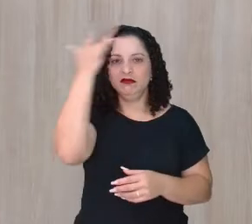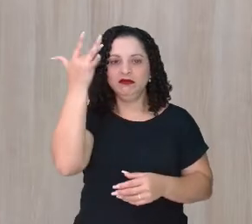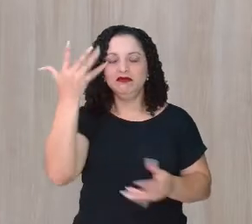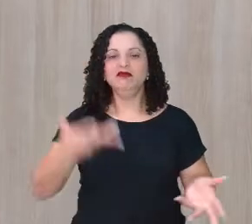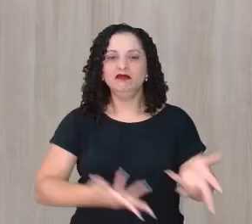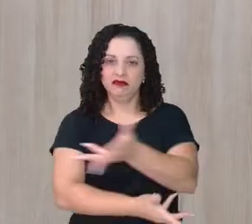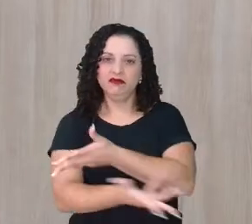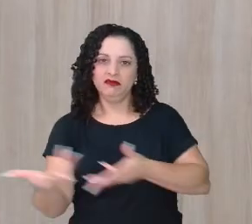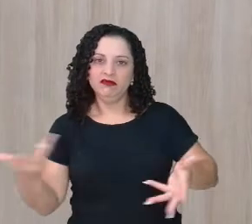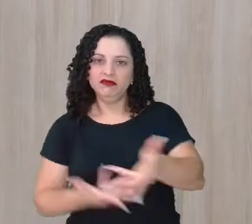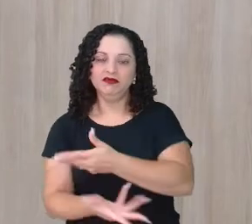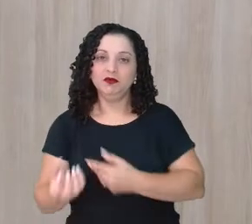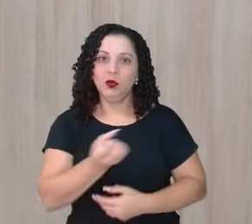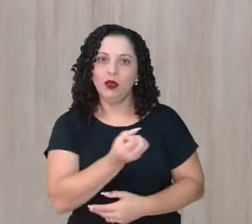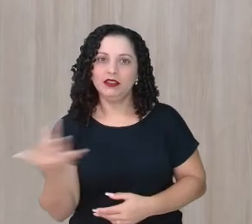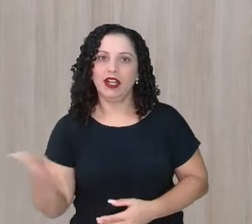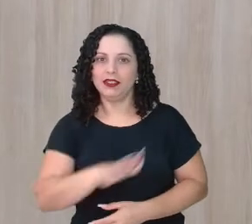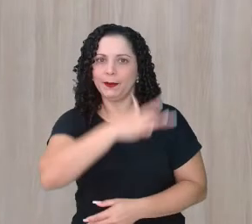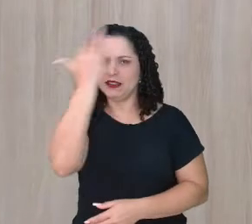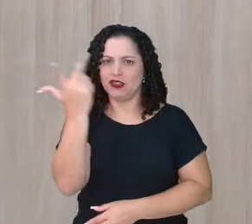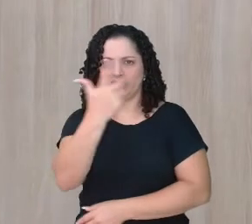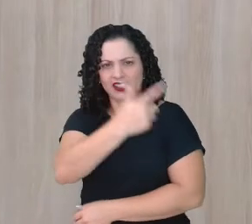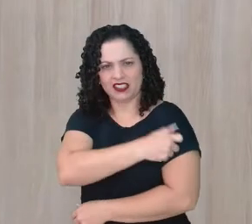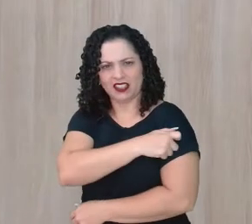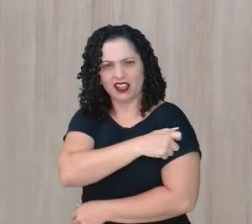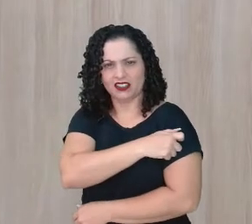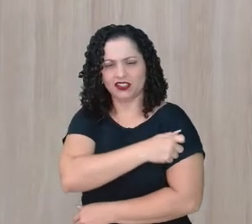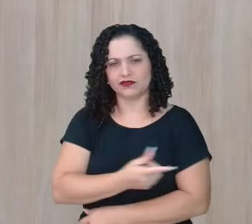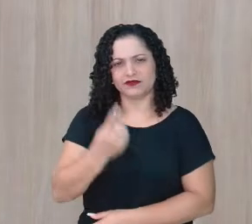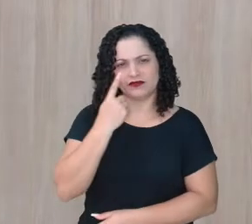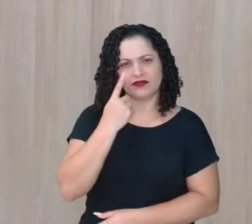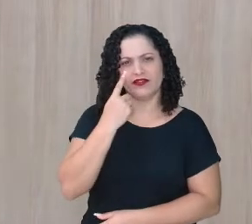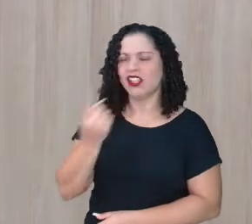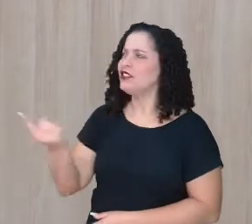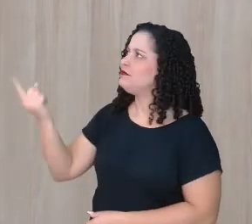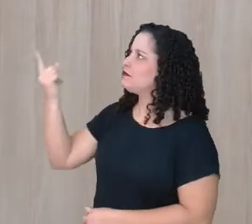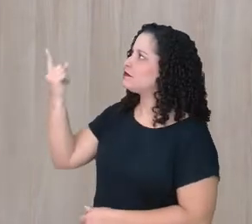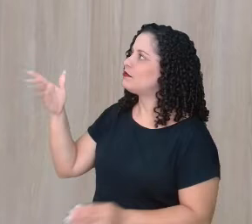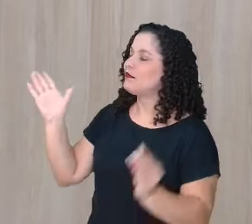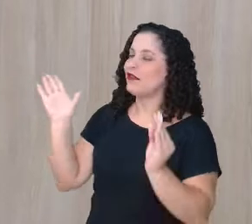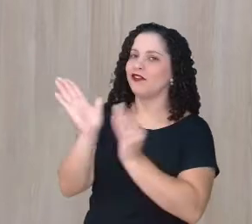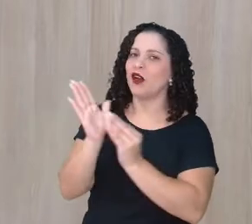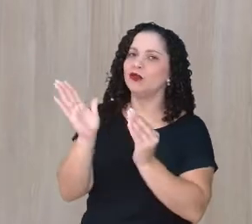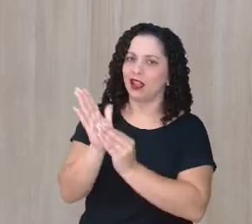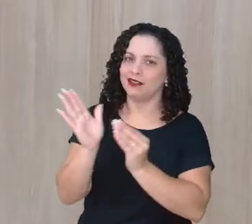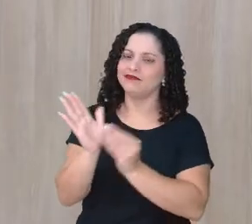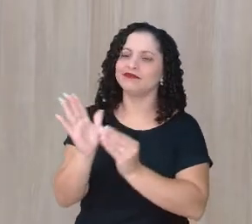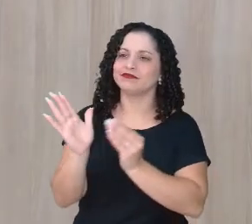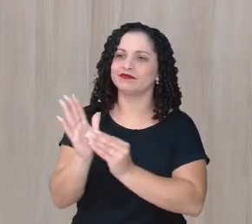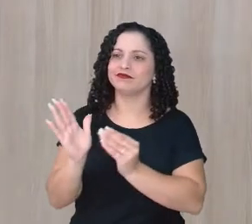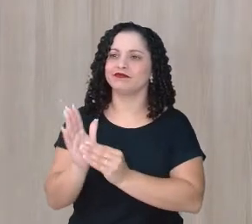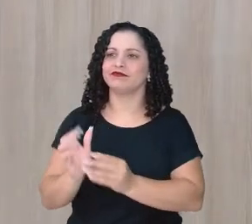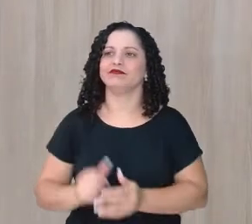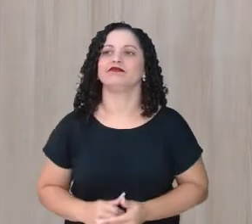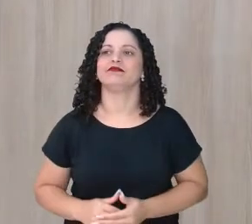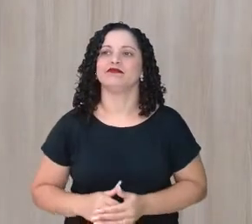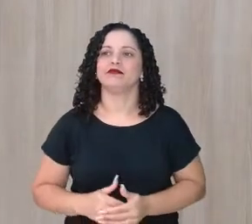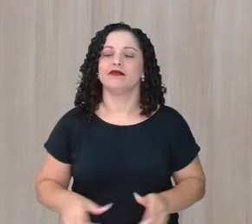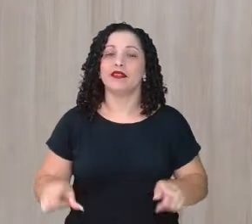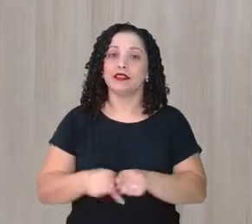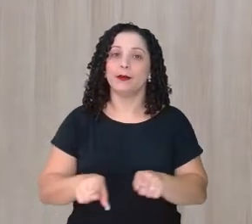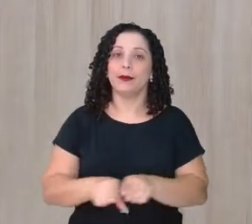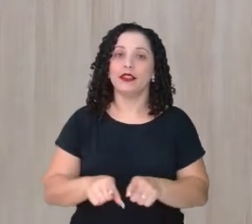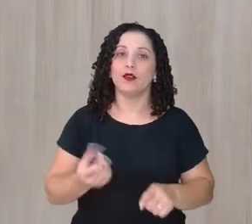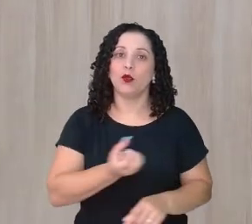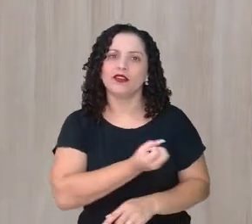com a quantidade de pessoas vacinadas. Estão vendo aí, pessoal, falta pouco. E a questão de pessoas vacinadas